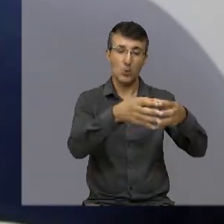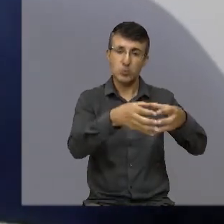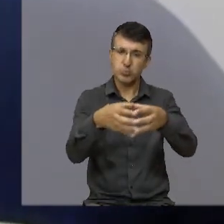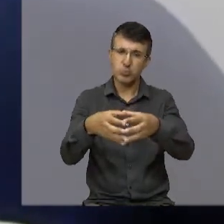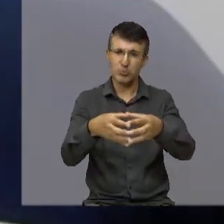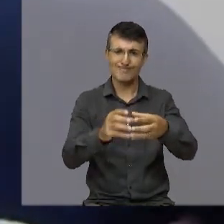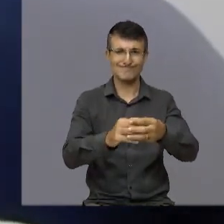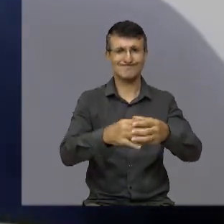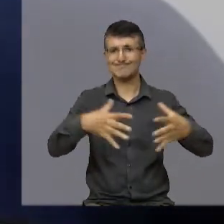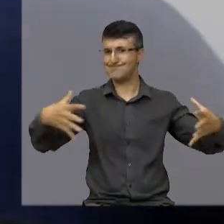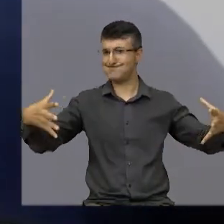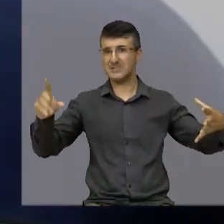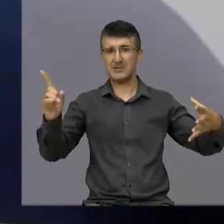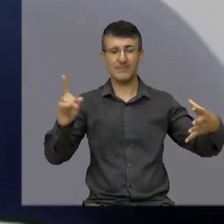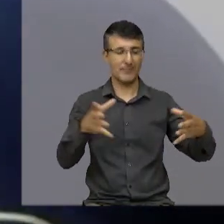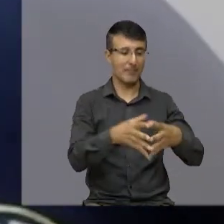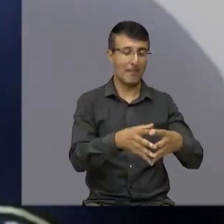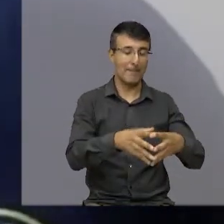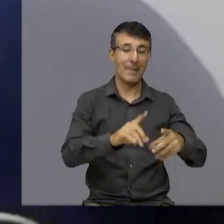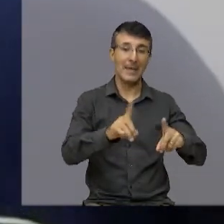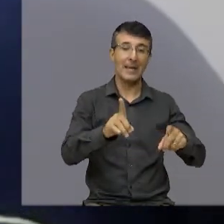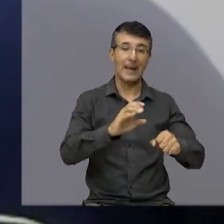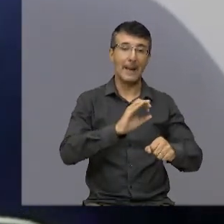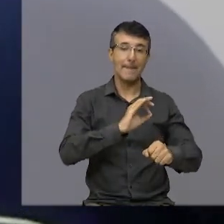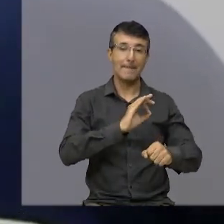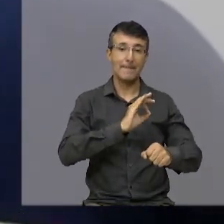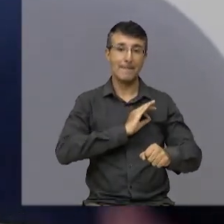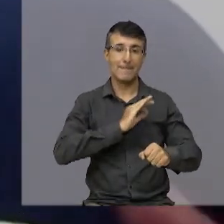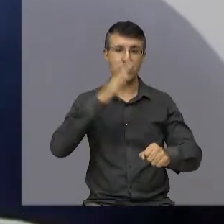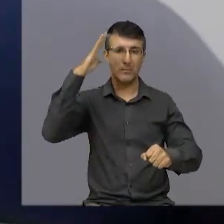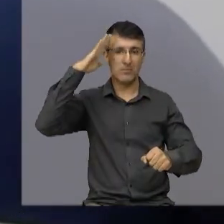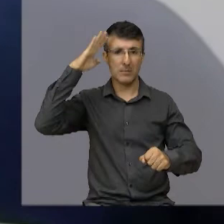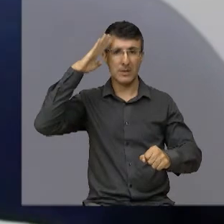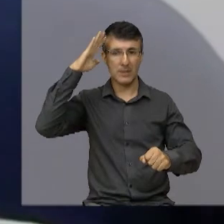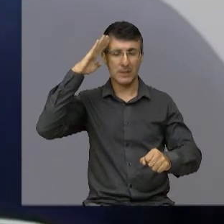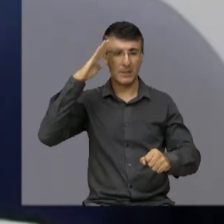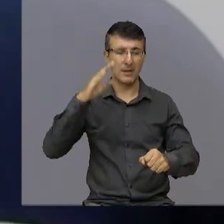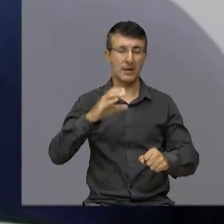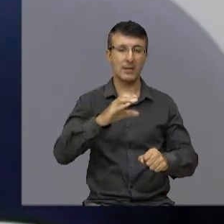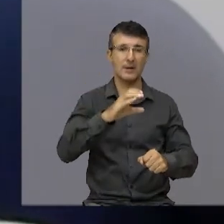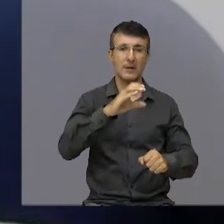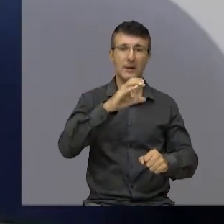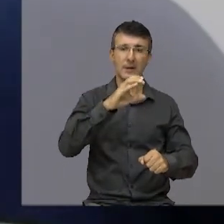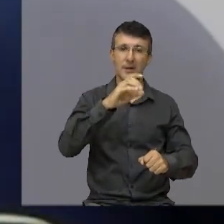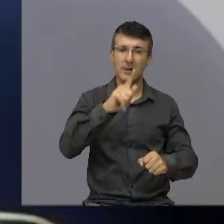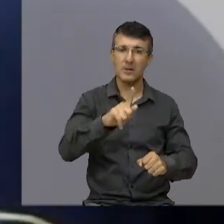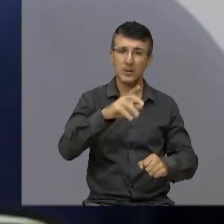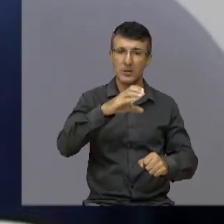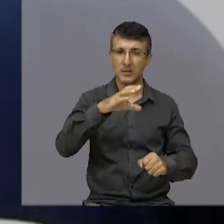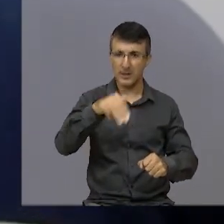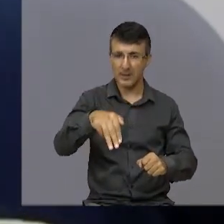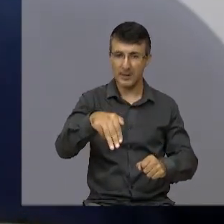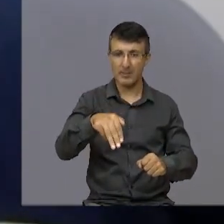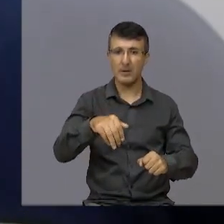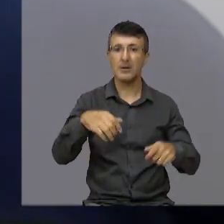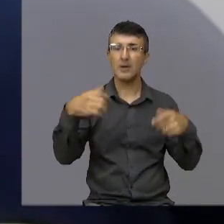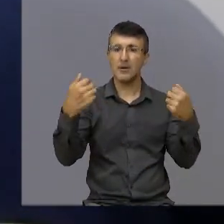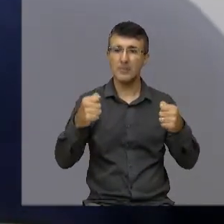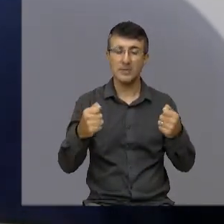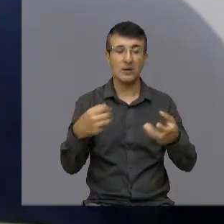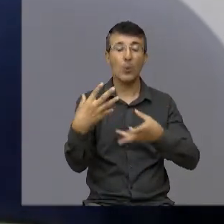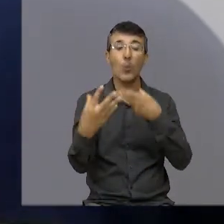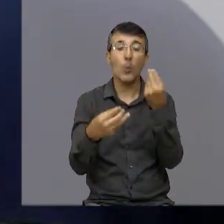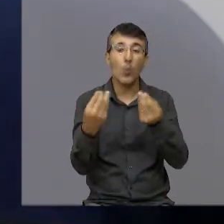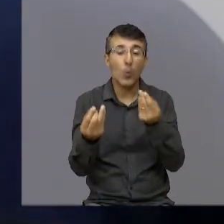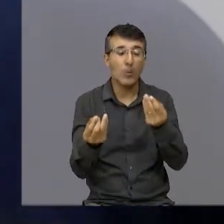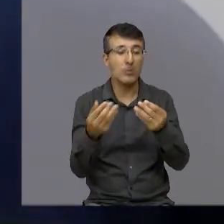mas a Guarda Civil, a Polícia Militar e tanto a Delegacia da Mulher, ela tem que ter esses contatos, ela tem que saber como ela faz para